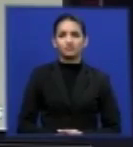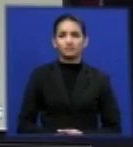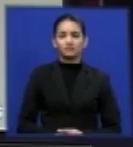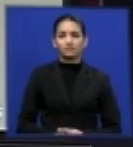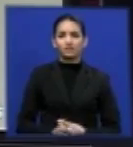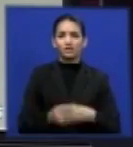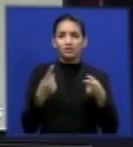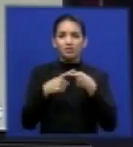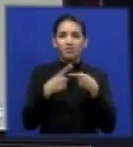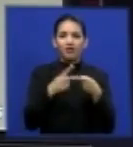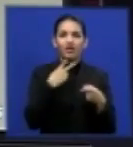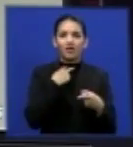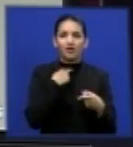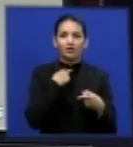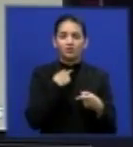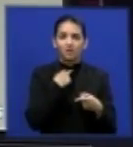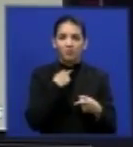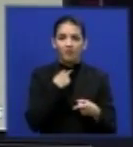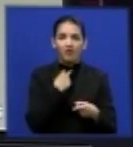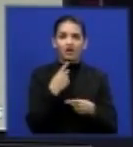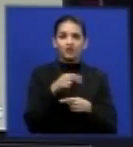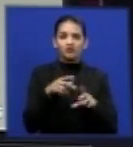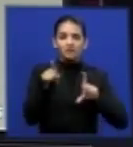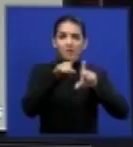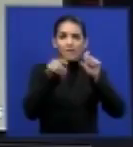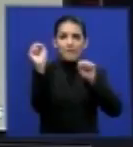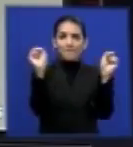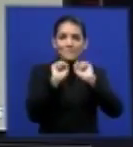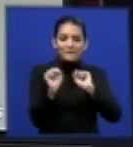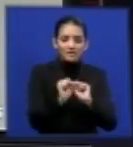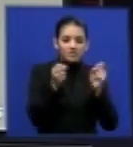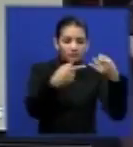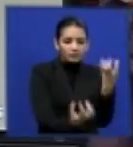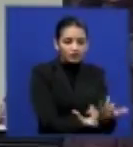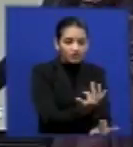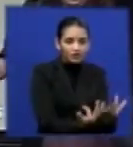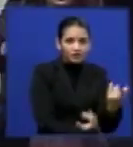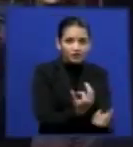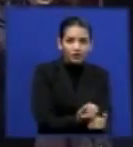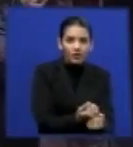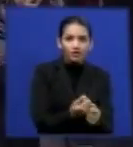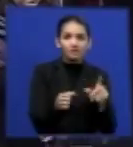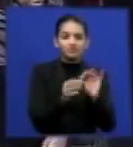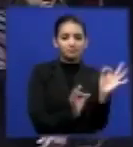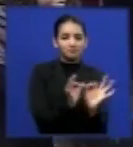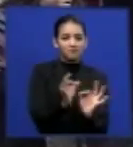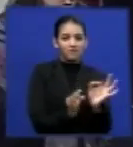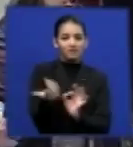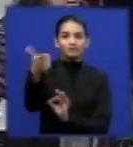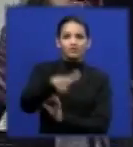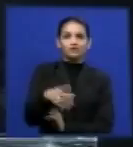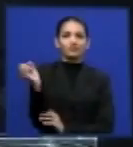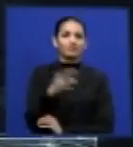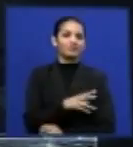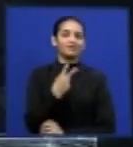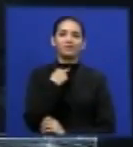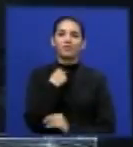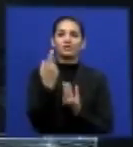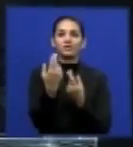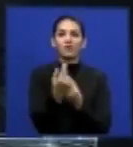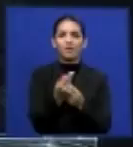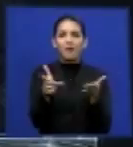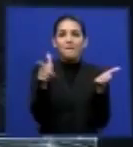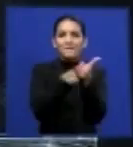derretermos um pneu ou reprocessá-los, desvulcanizá-los e formarmos um novo pneu, como a gente vê em papel, em latas